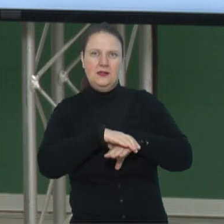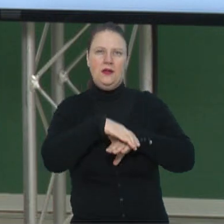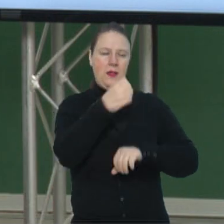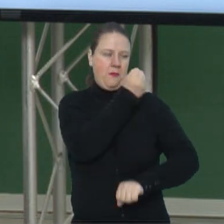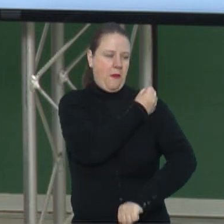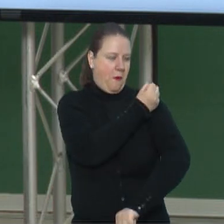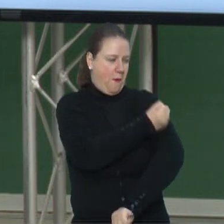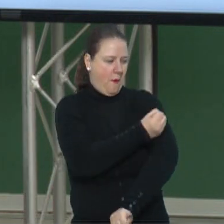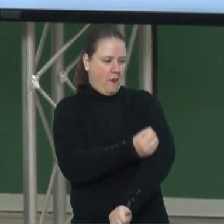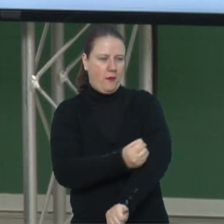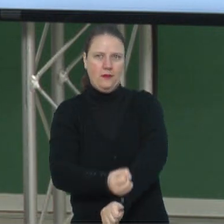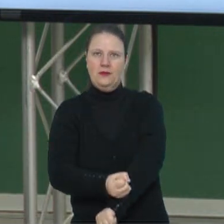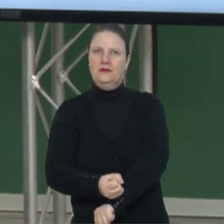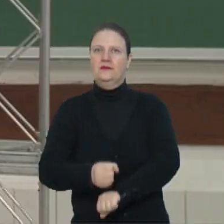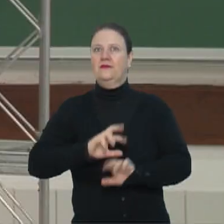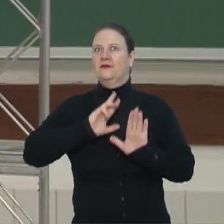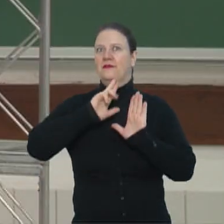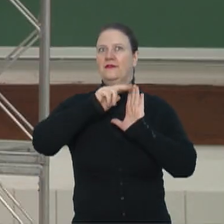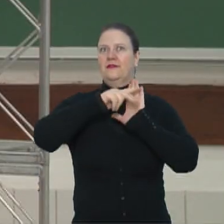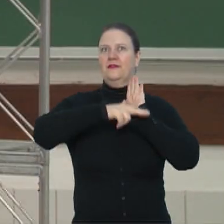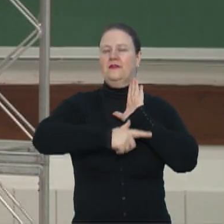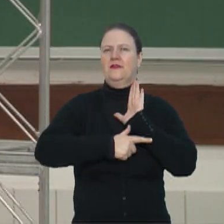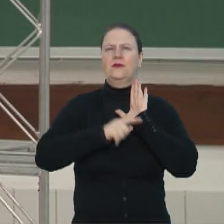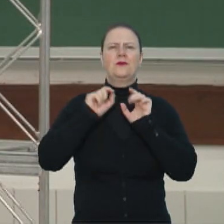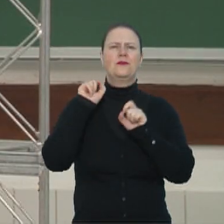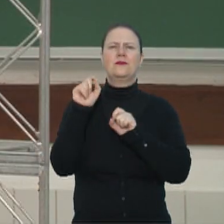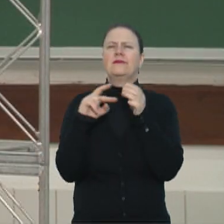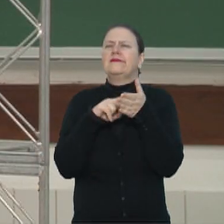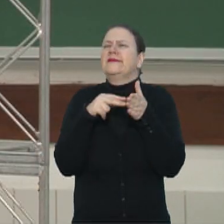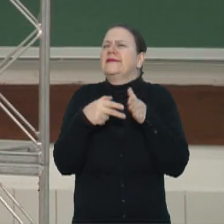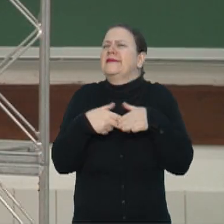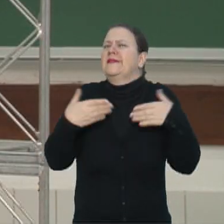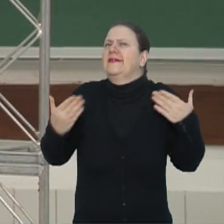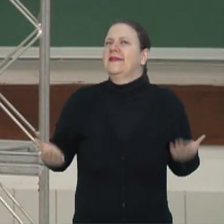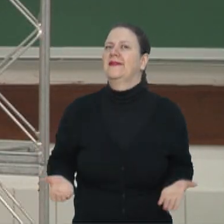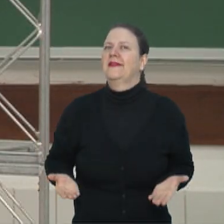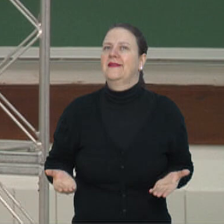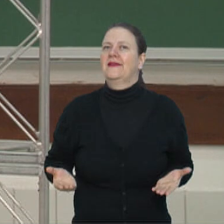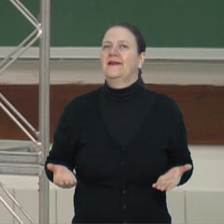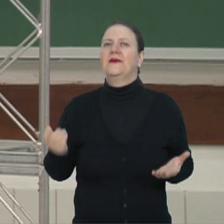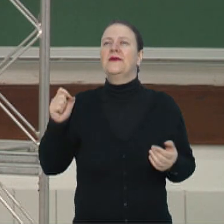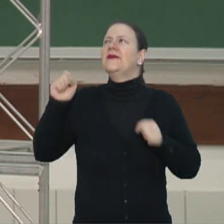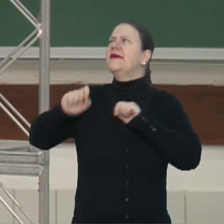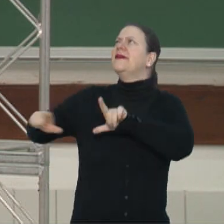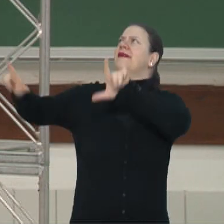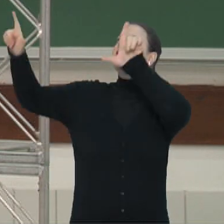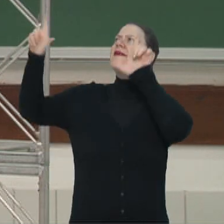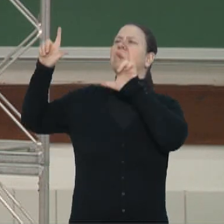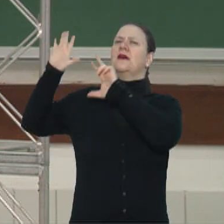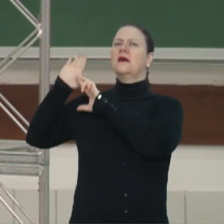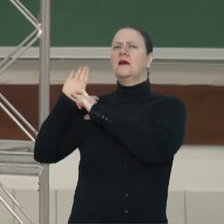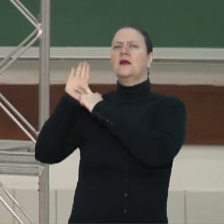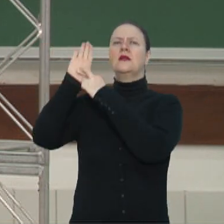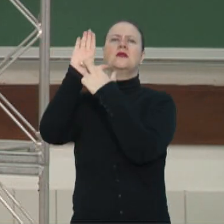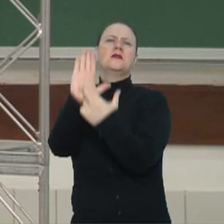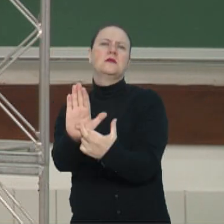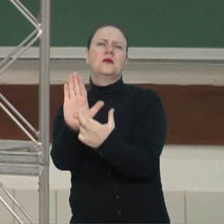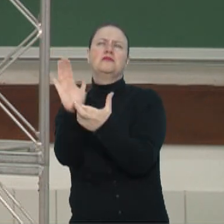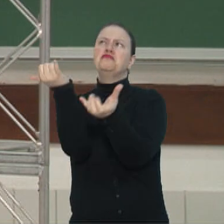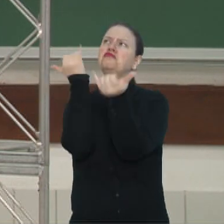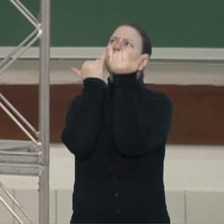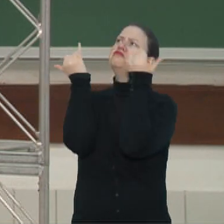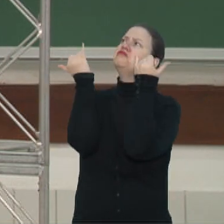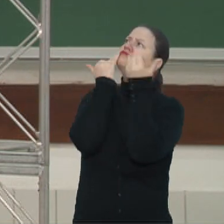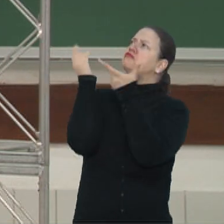com várias marcas. O que será que isso quer dizer? Né? O que essa imagem representa e traz de informação